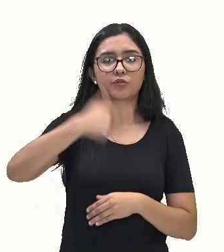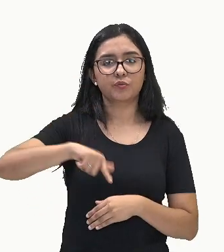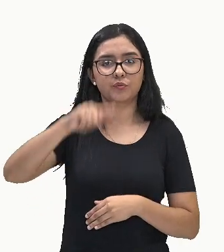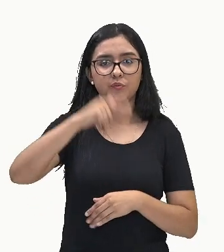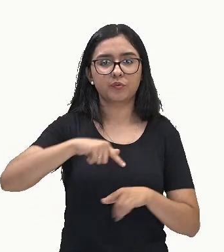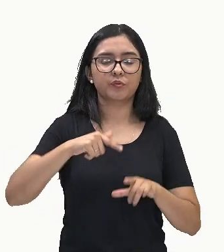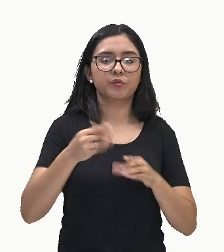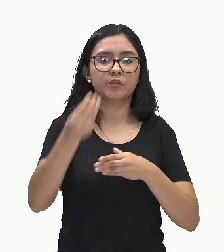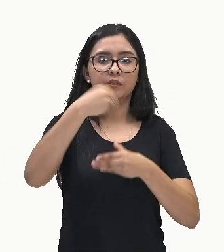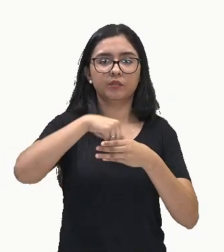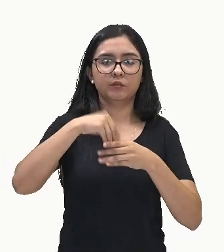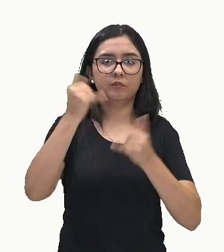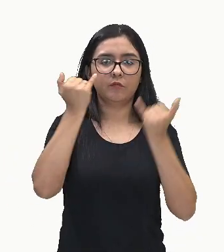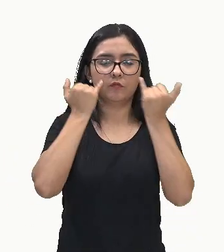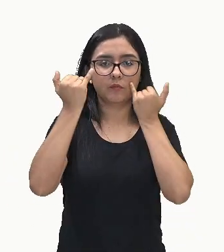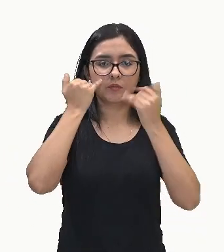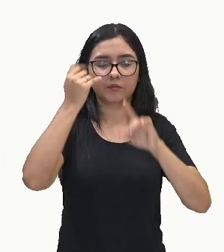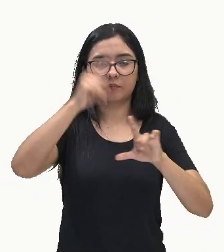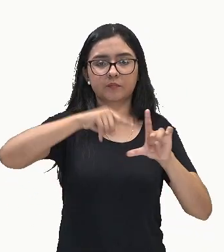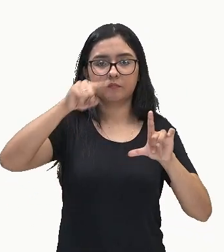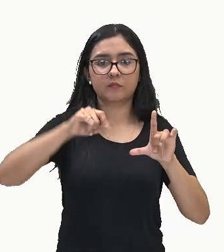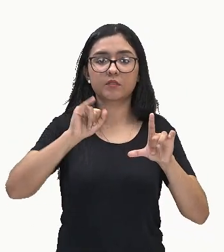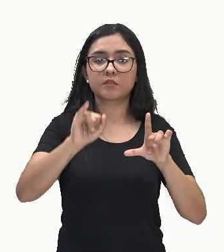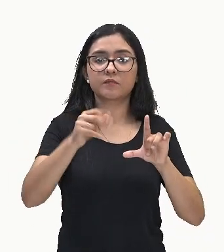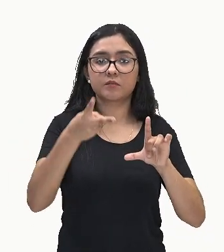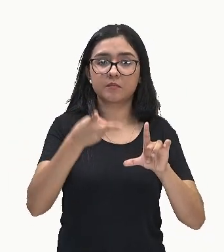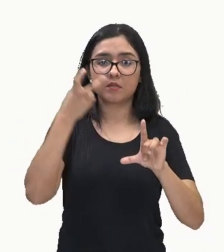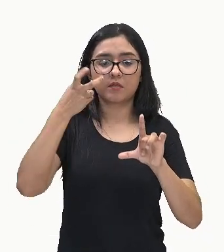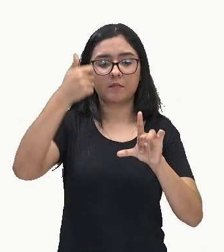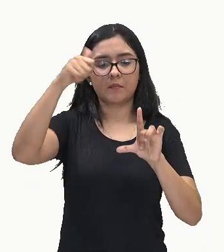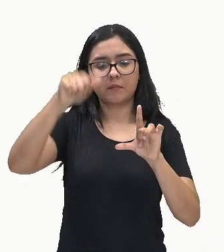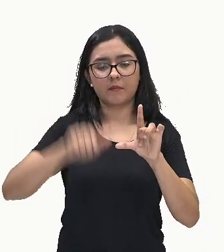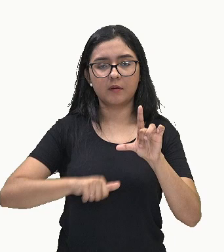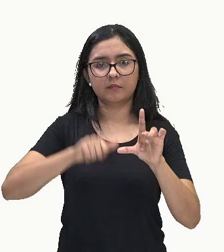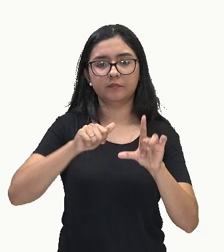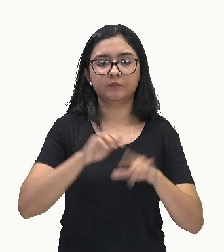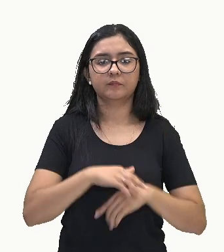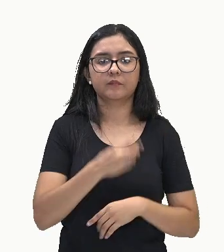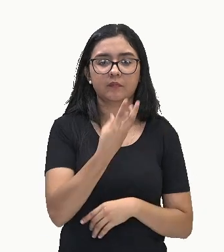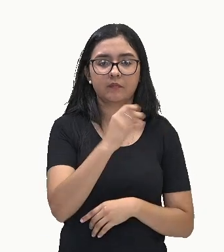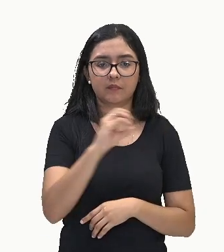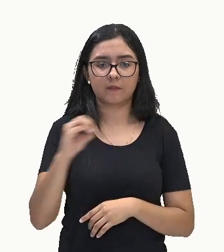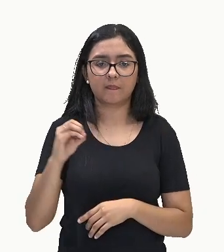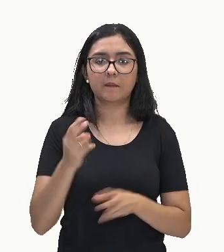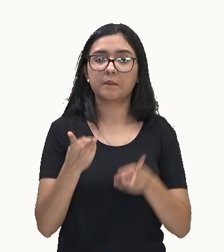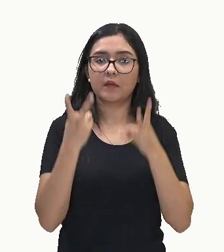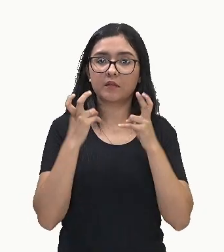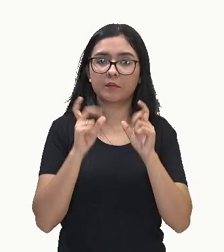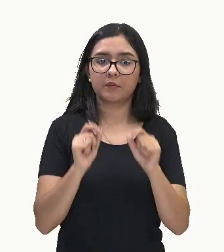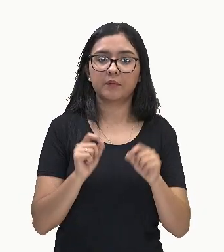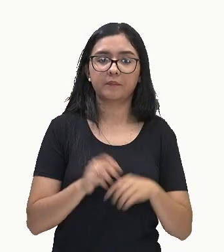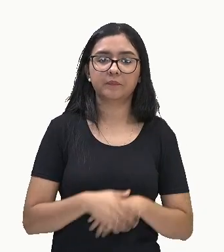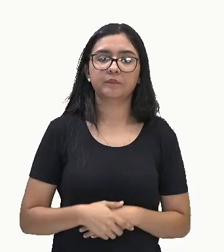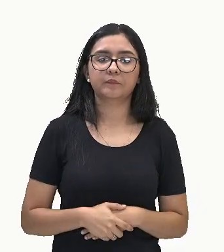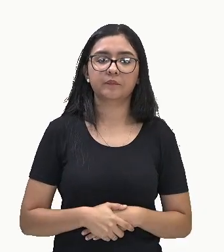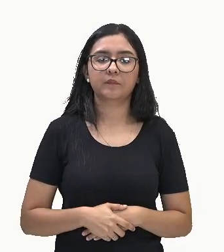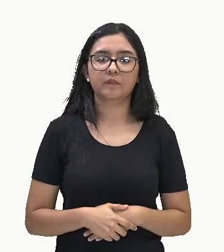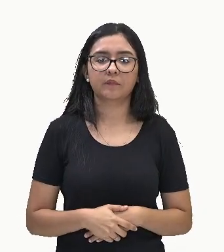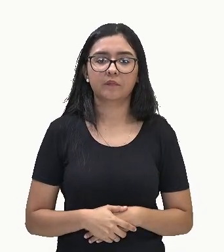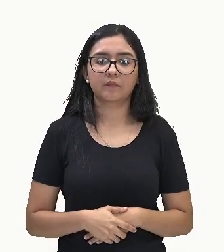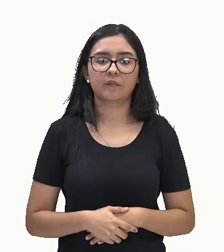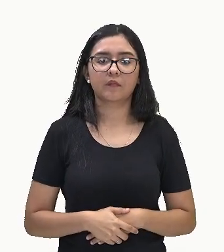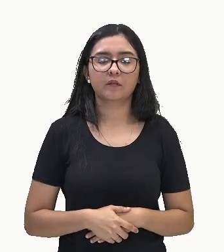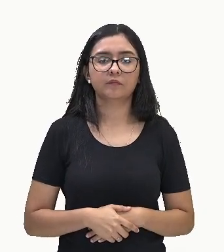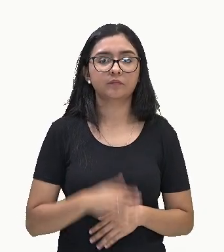conjunto Então se a gente observar aqui né se a gente colocarse aqui 300 observem bem 300 aqui